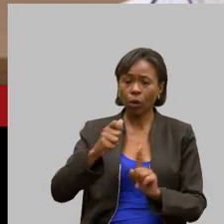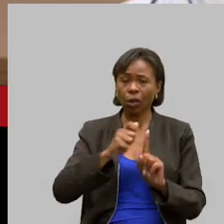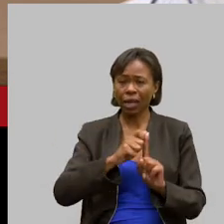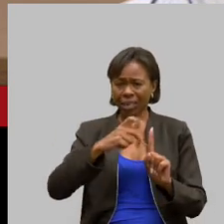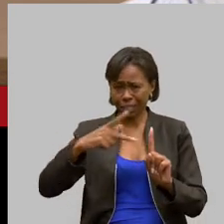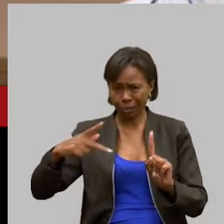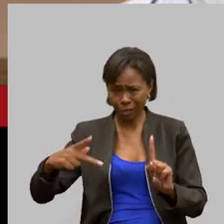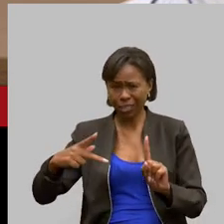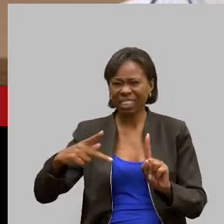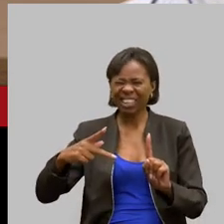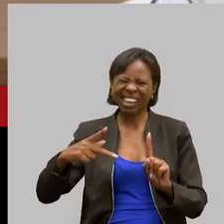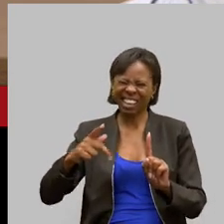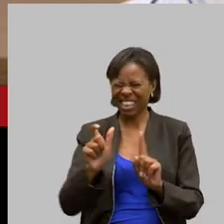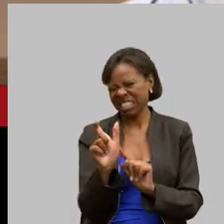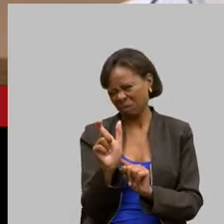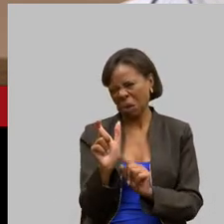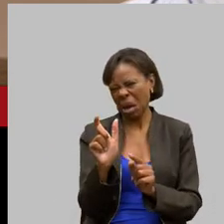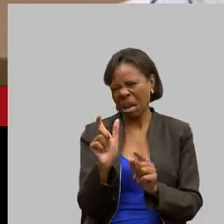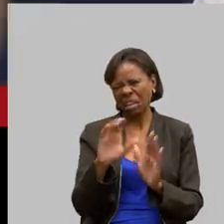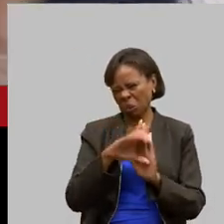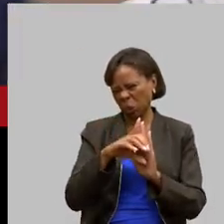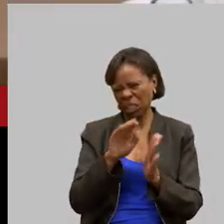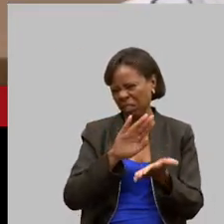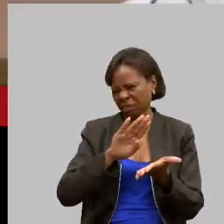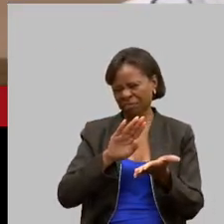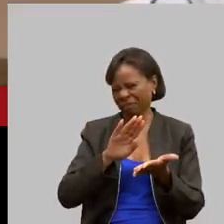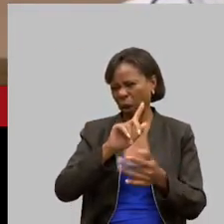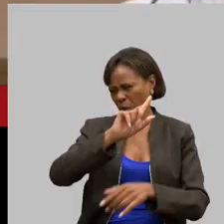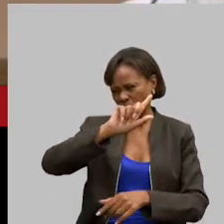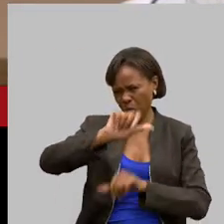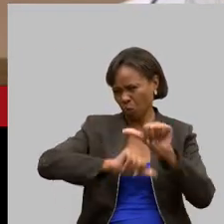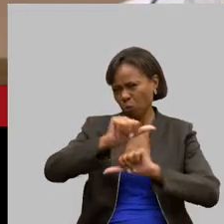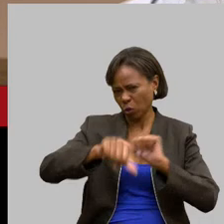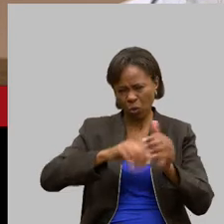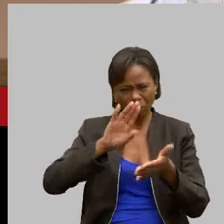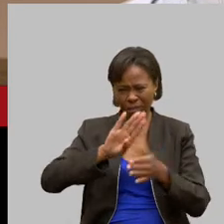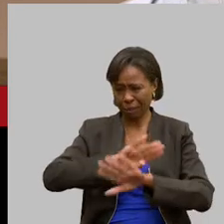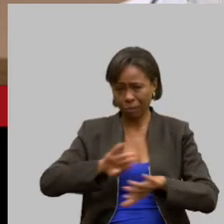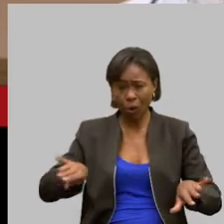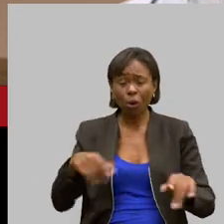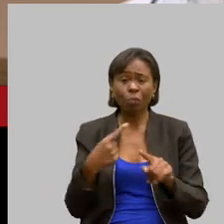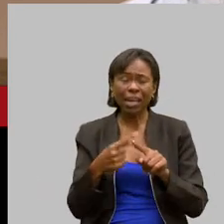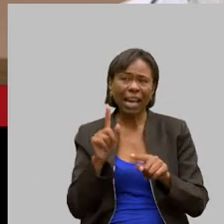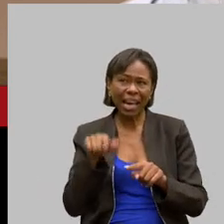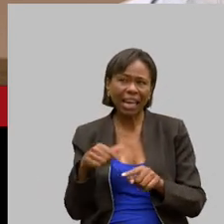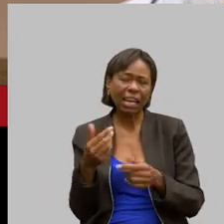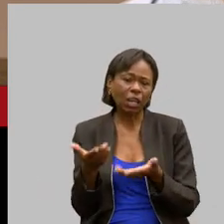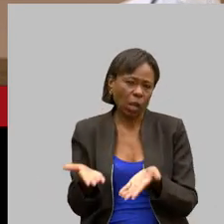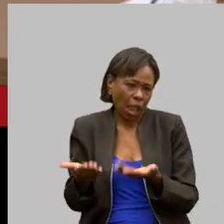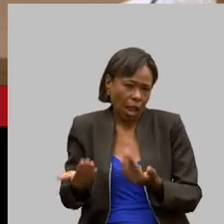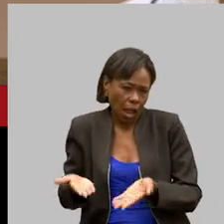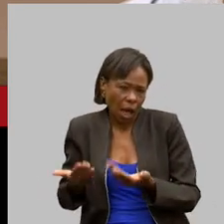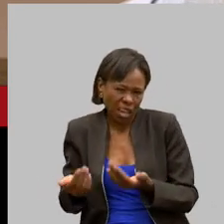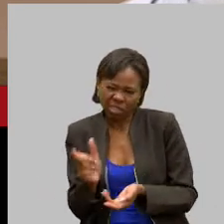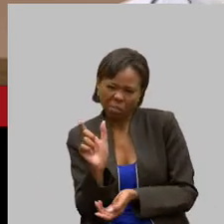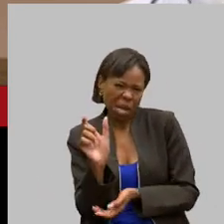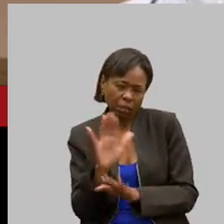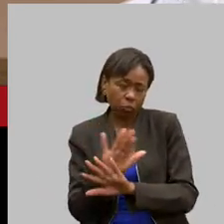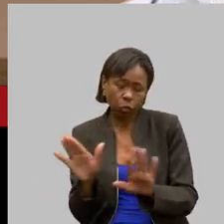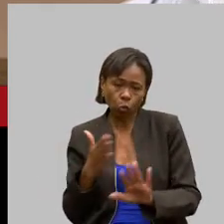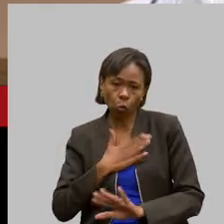mais Brando mais leve que eu não gosto dessa palavra mas o nível um do autismo foi